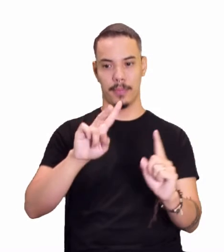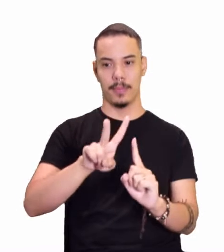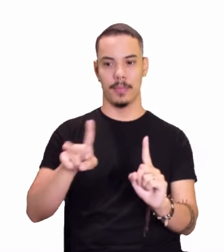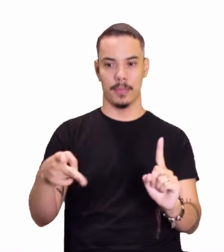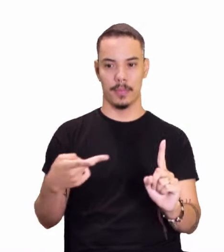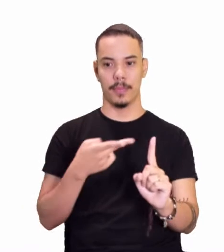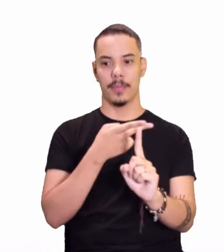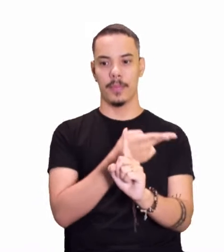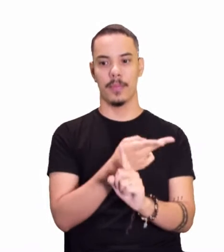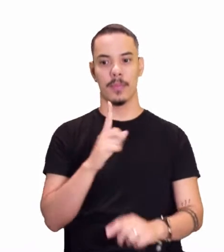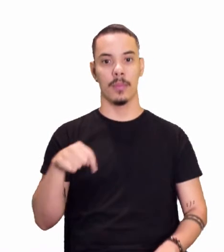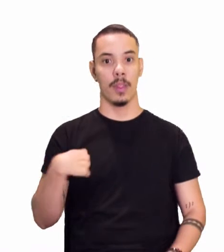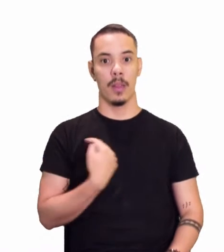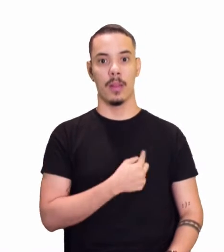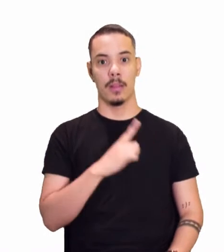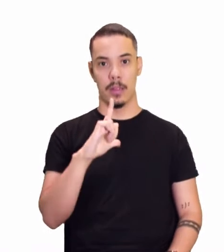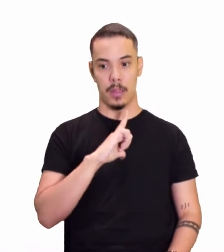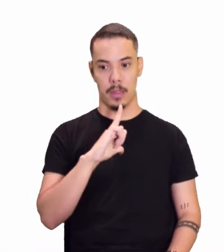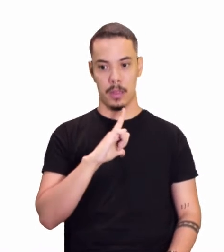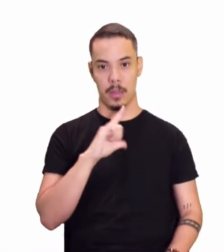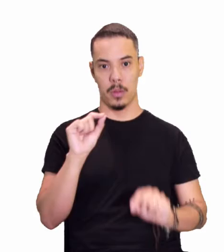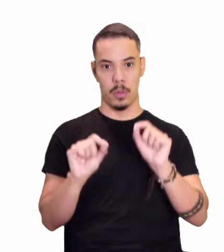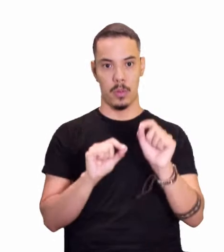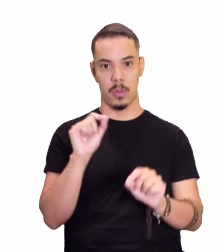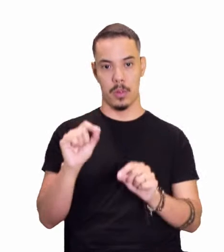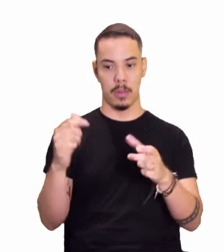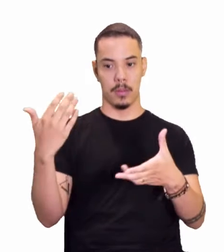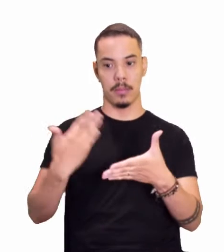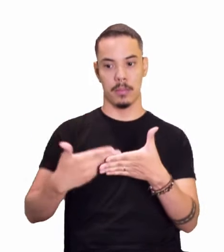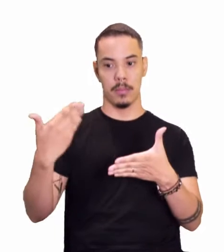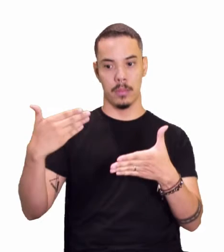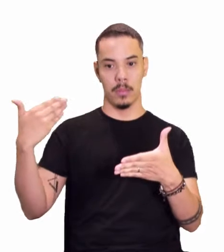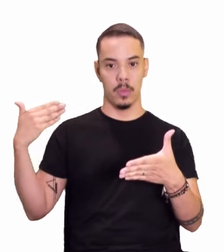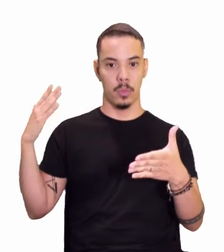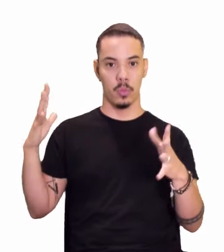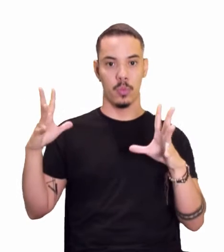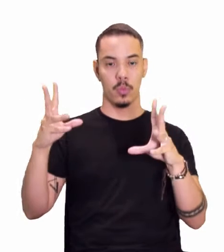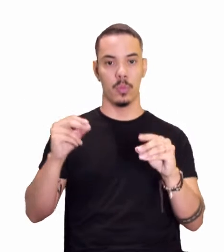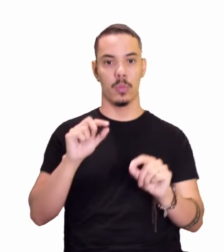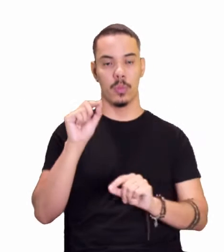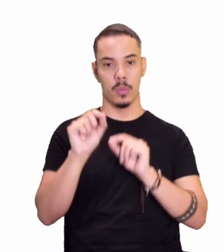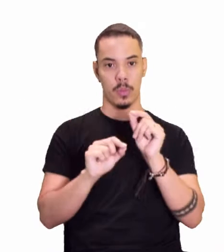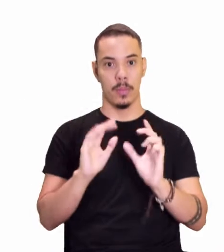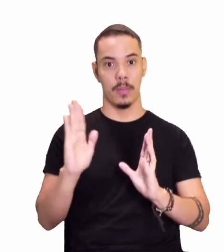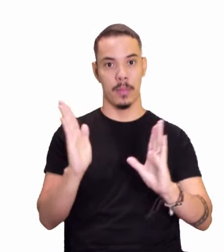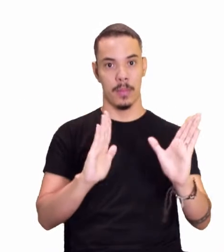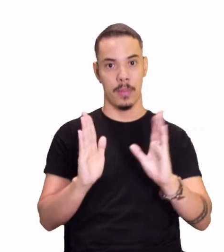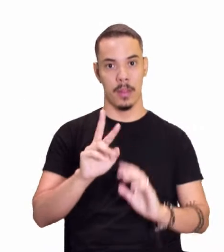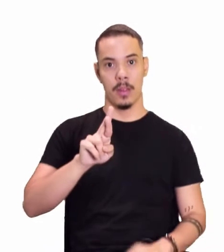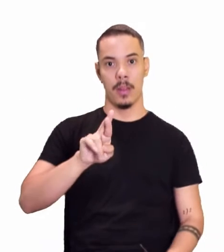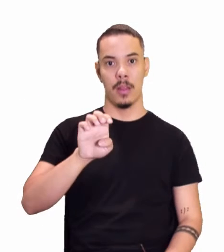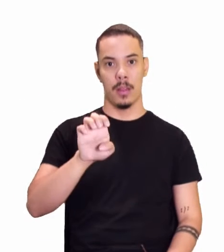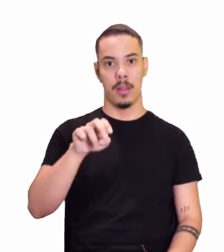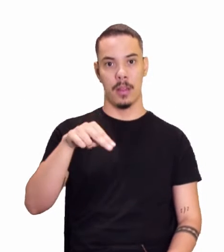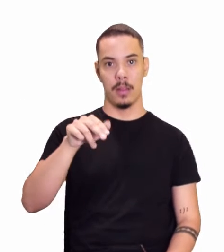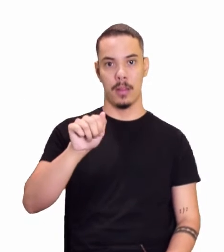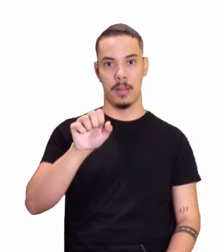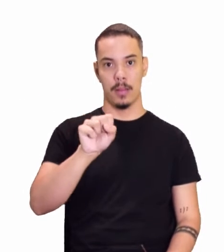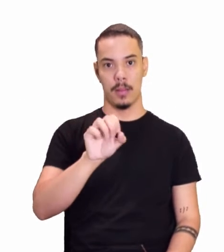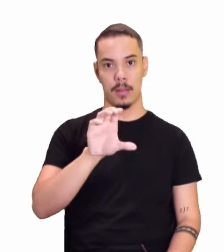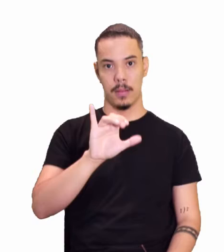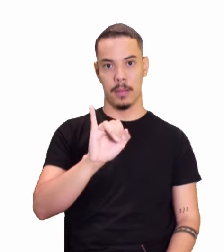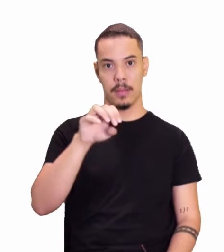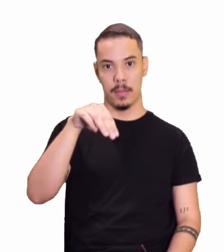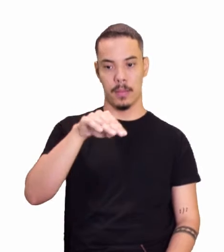nós vamos ter aí a questão anterior a tudo isso, o renascimento. O momento em que a gente tem ali